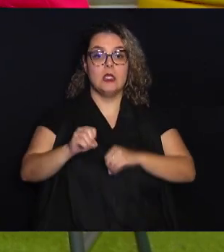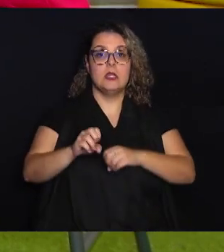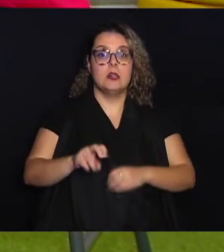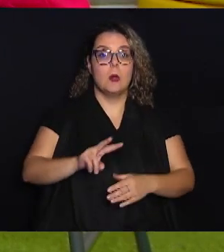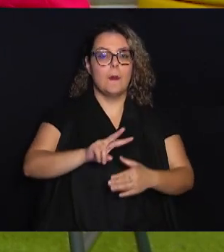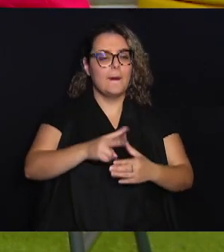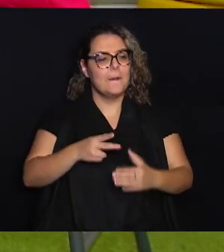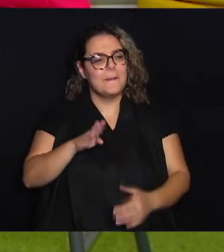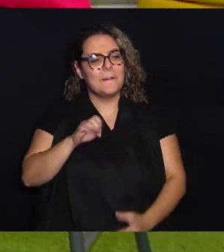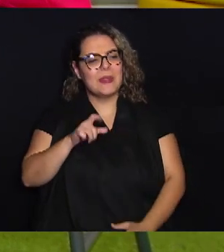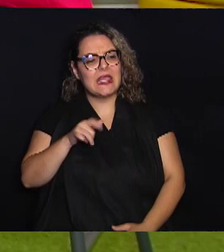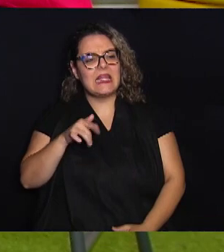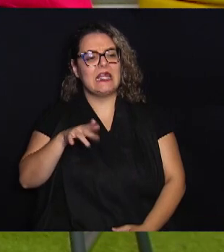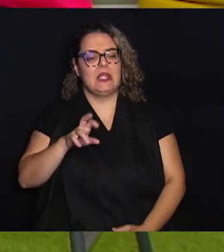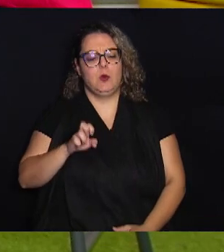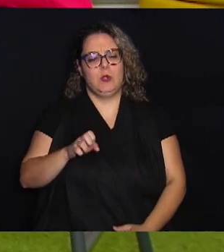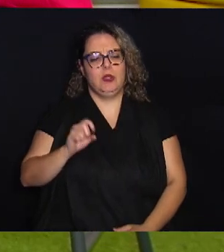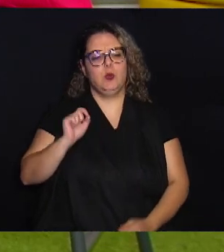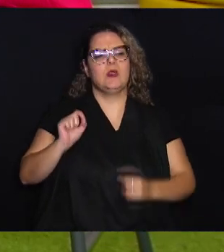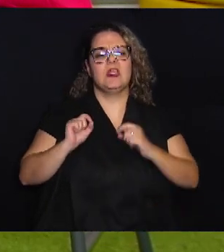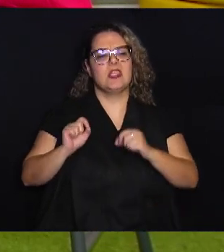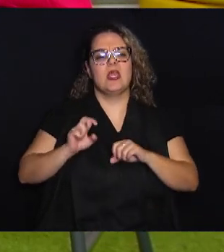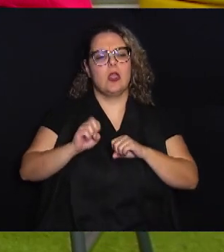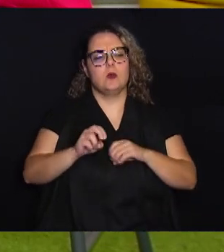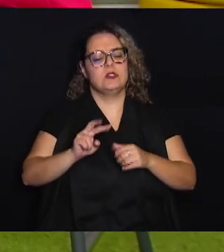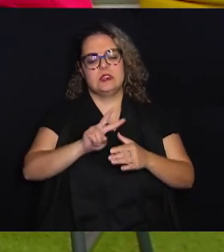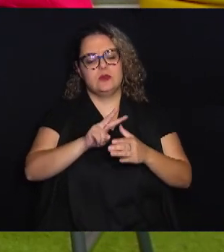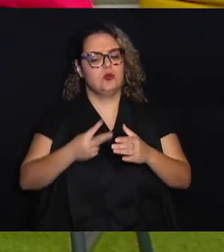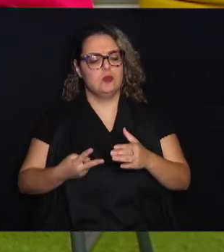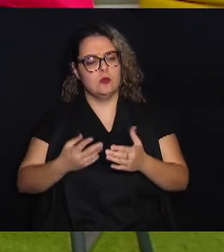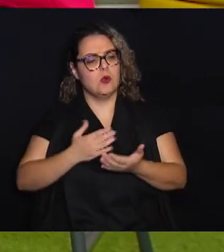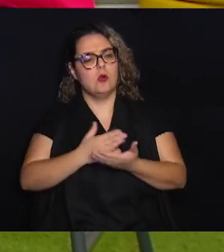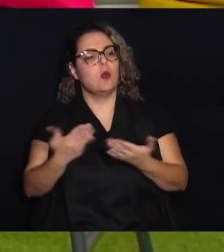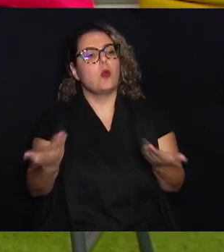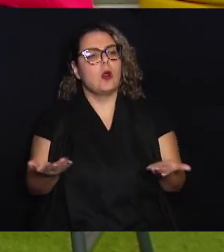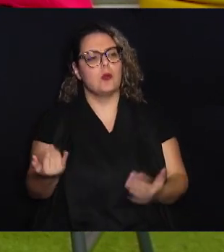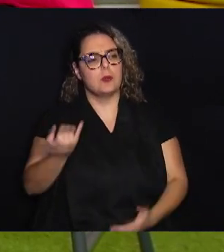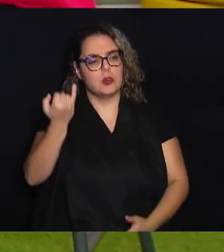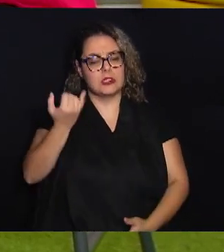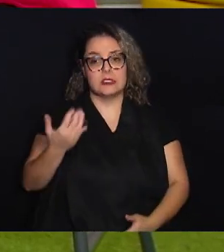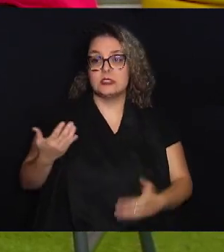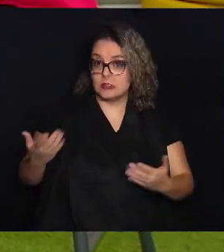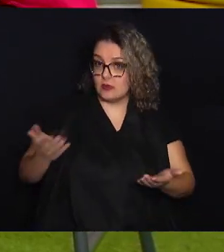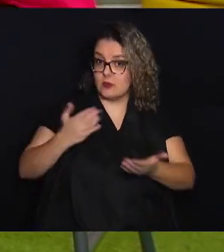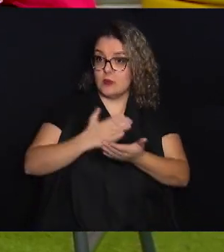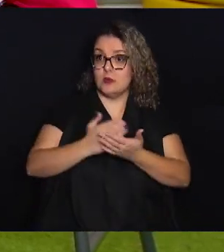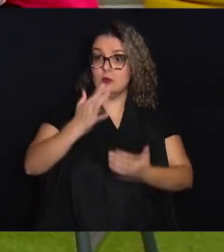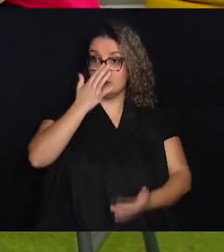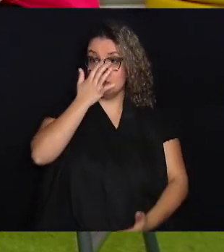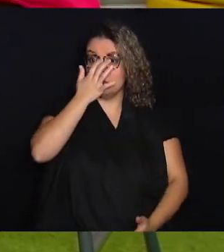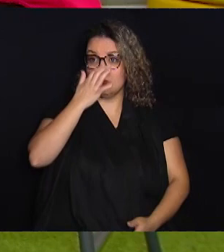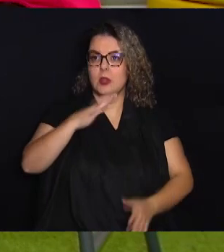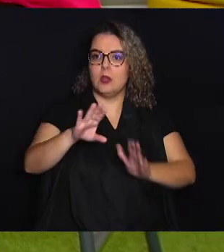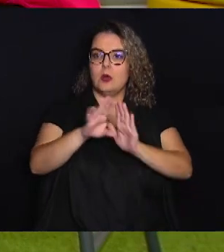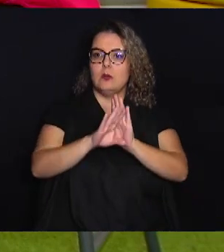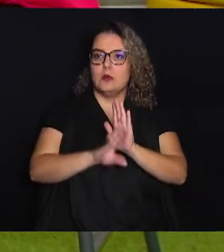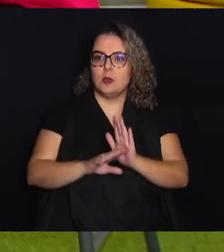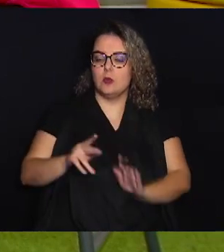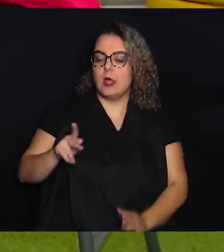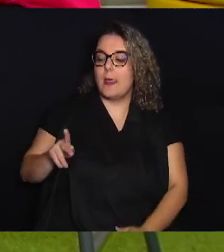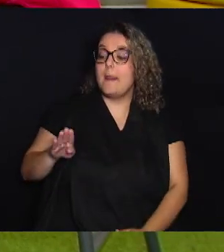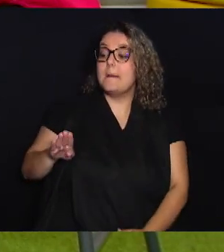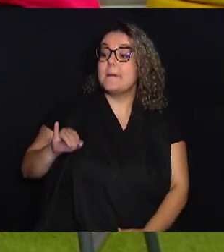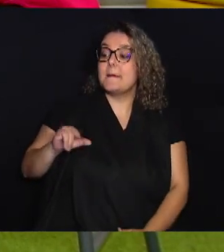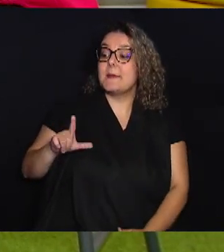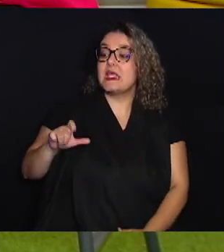Qual a importância do ensino bilíngue para a gente começar esse assunto aqui, por favor? Então vamos lá. O programa bilíngue,